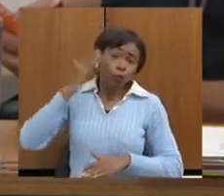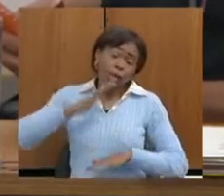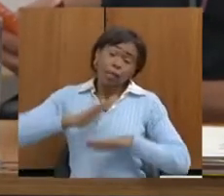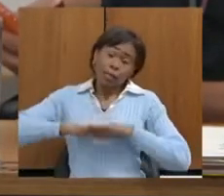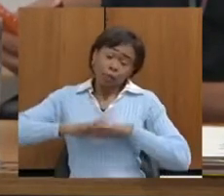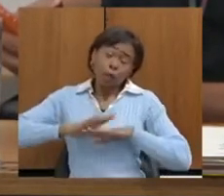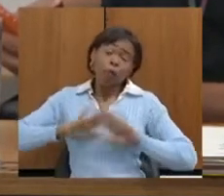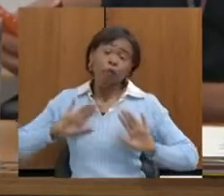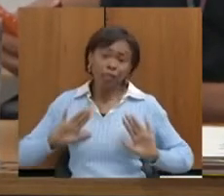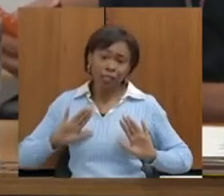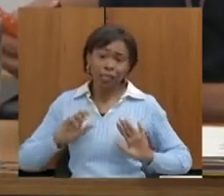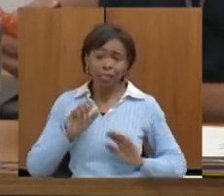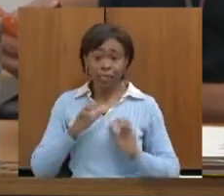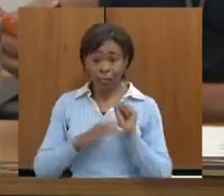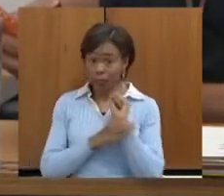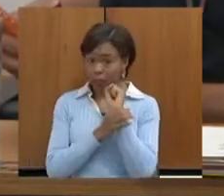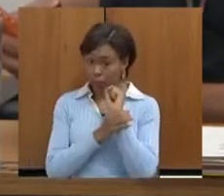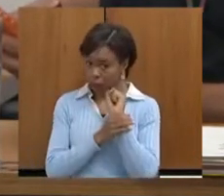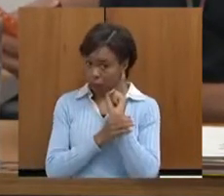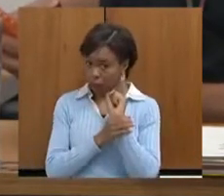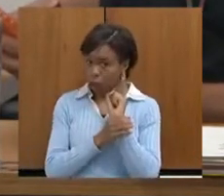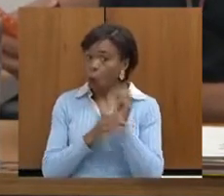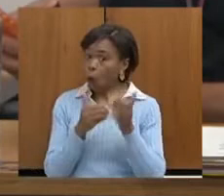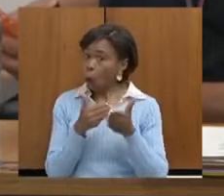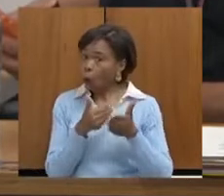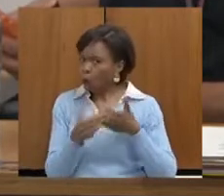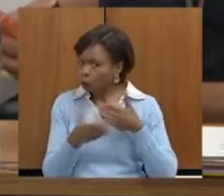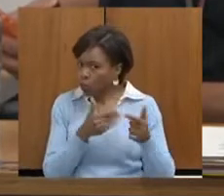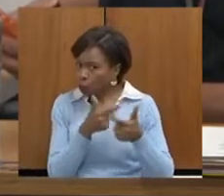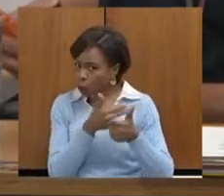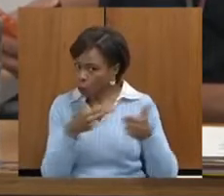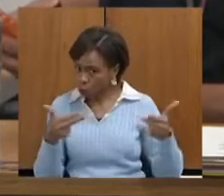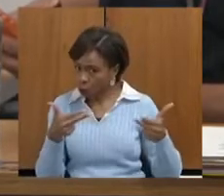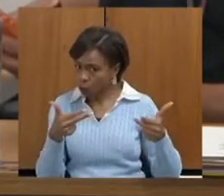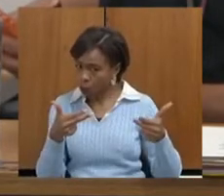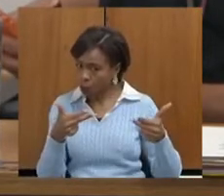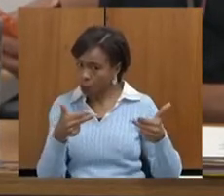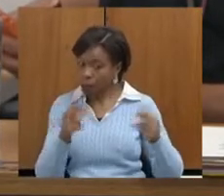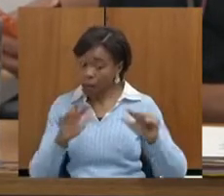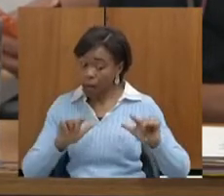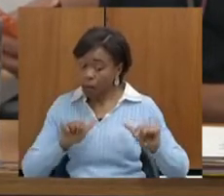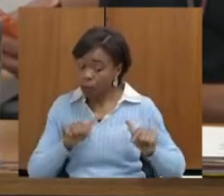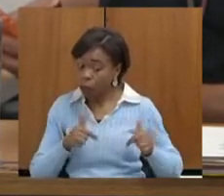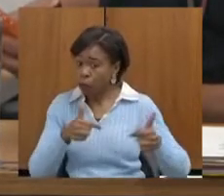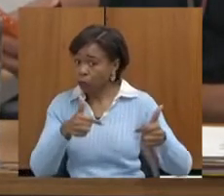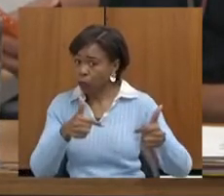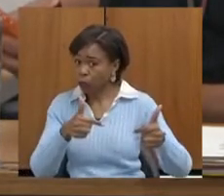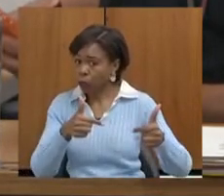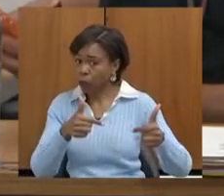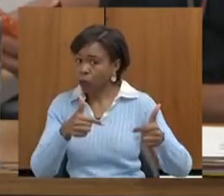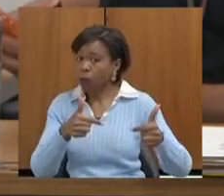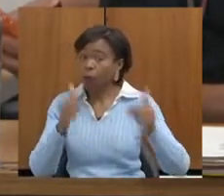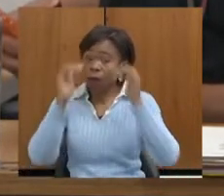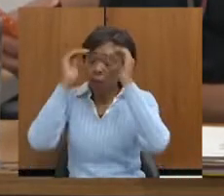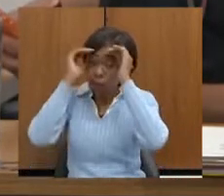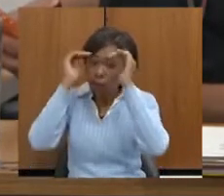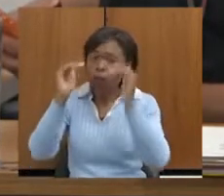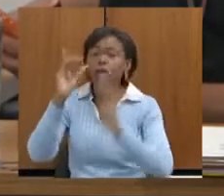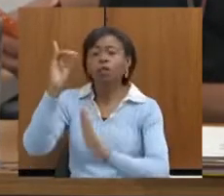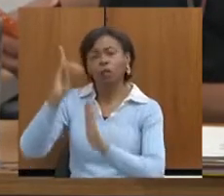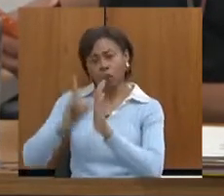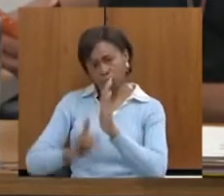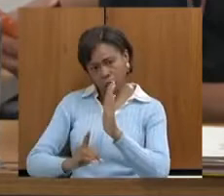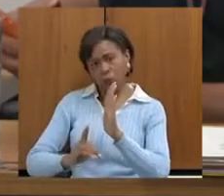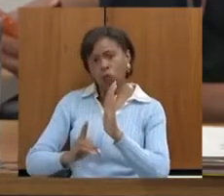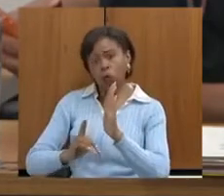garante que qualquer coisa que seja feita seja feita de uma forma atendesse direitos que nós estamos discutindo que as